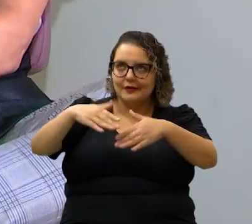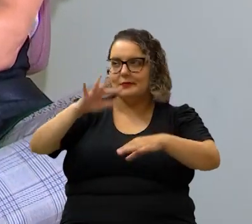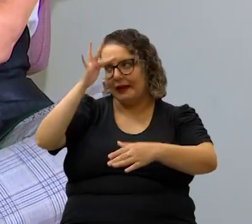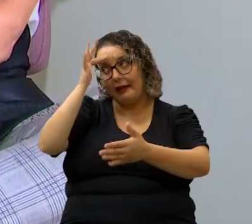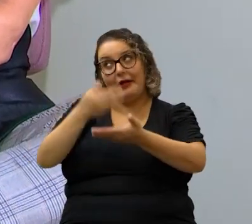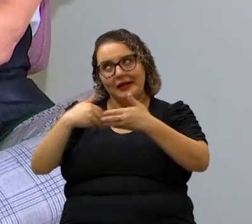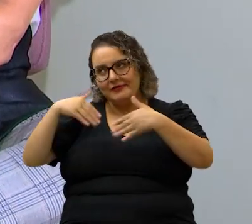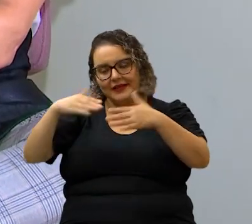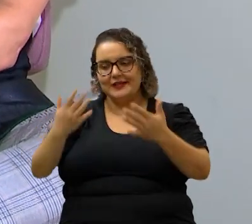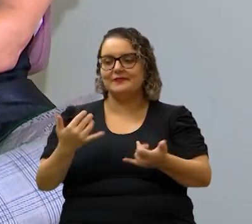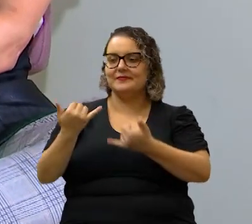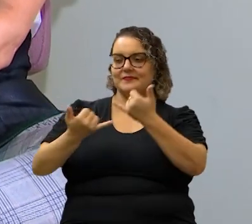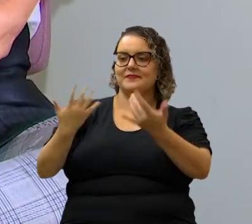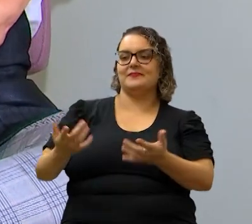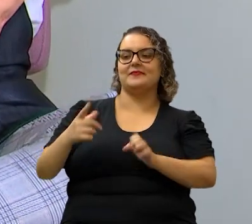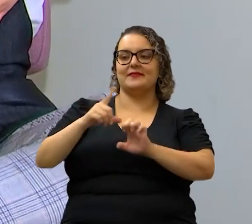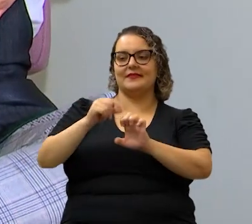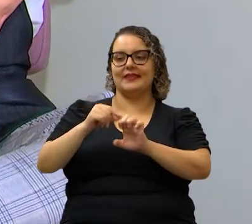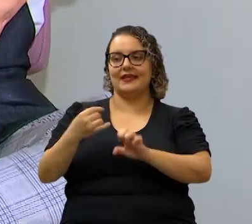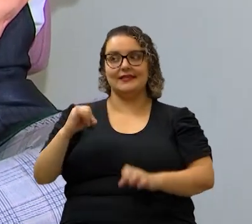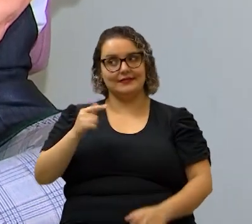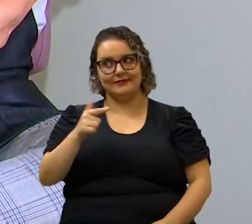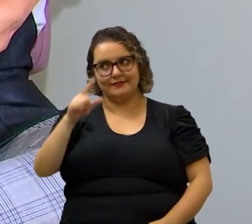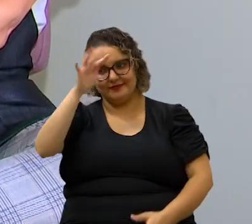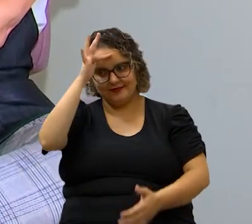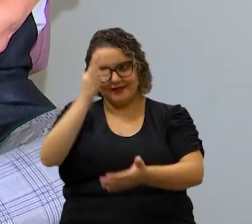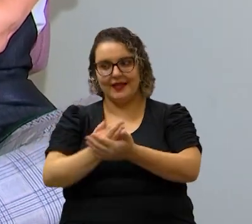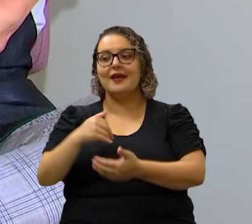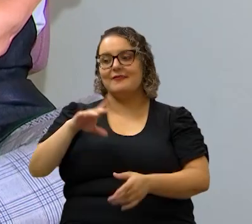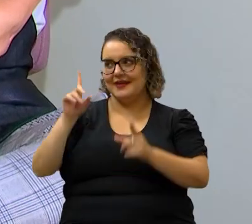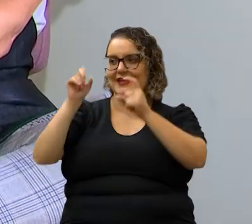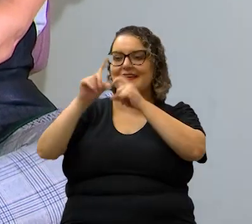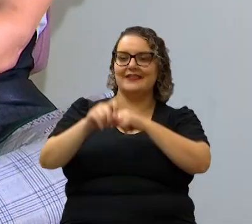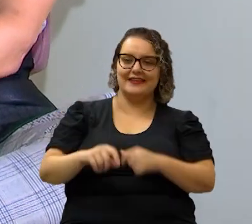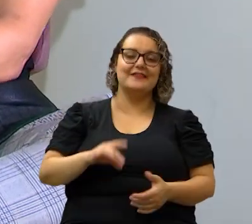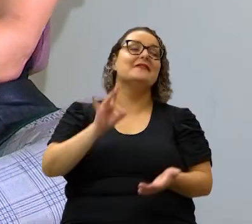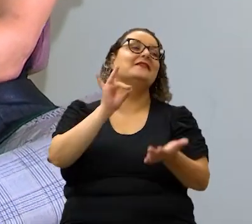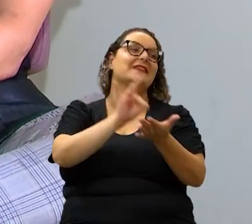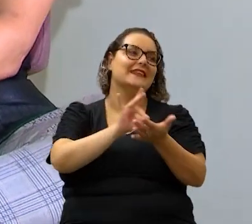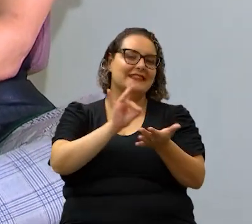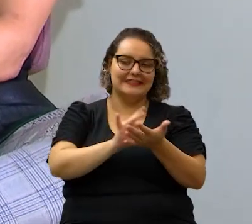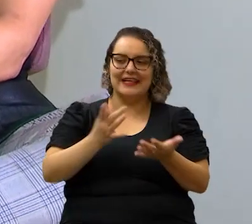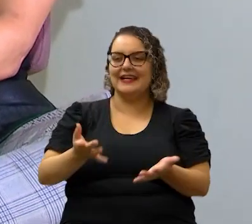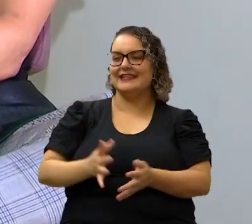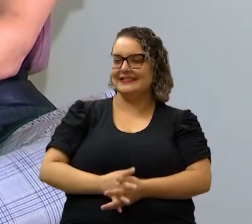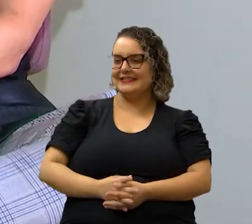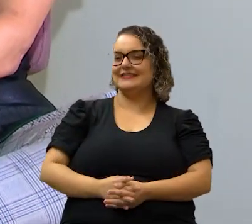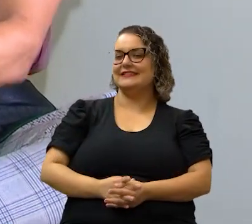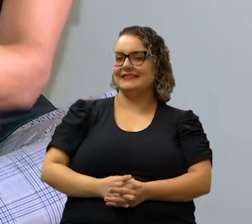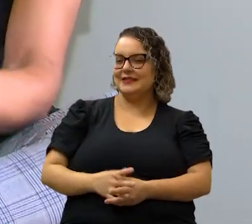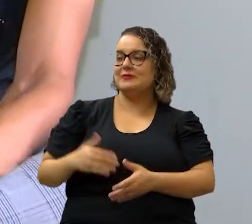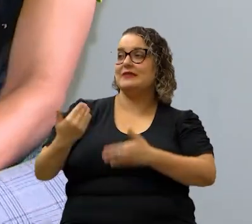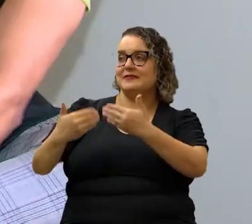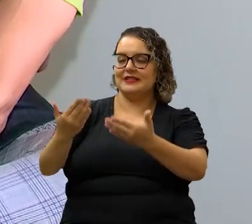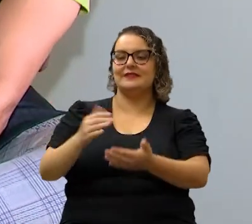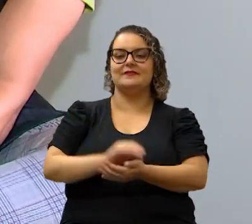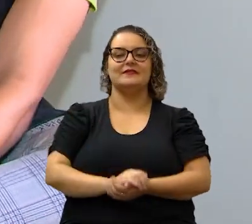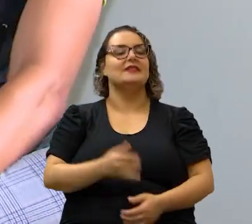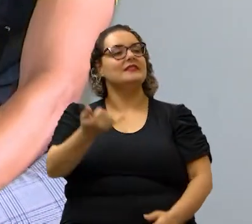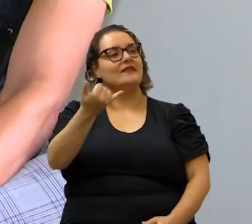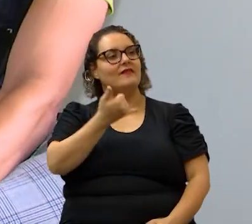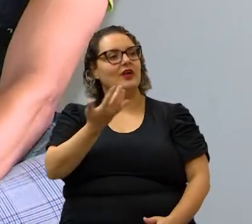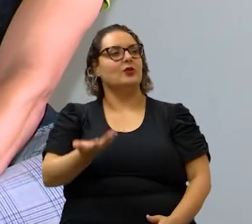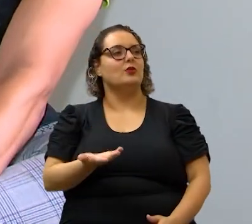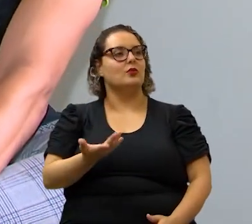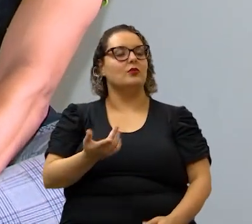assim, né? Então, eu brinco que ser empreendedor, se você não tem fé, é mais difícil. É verdade. Tem que dar o passo. Você falou,